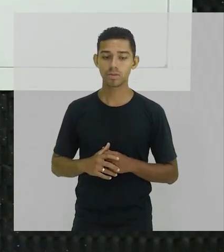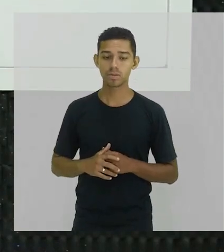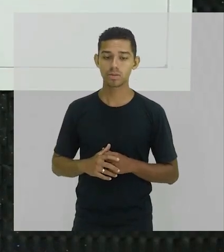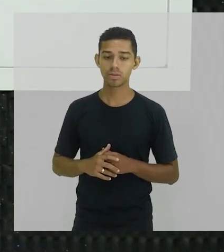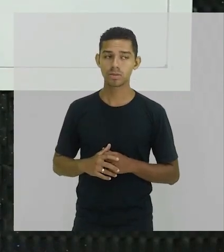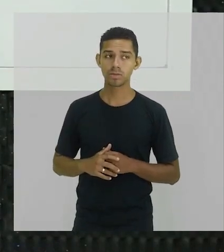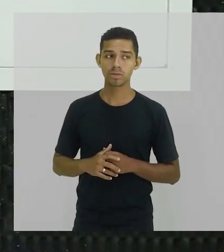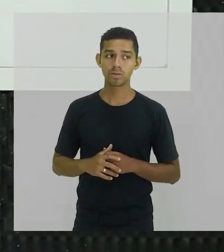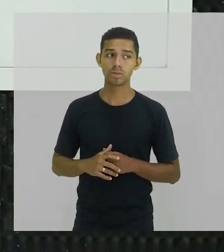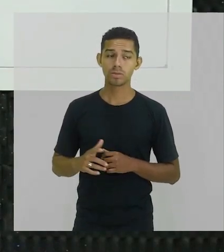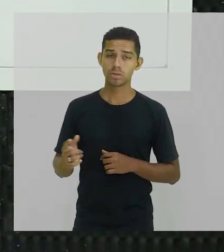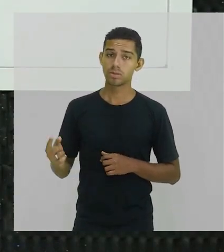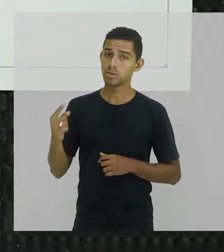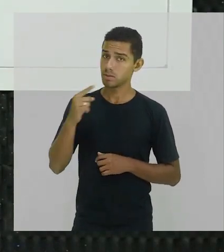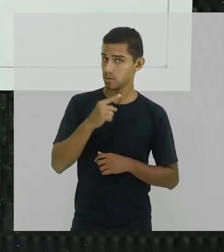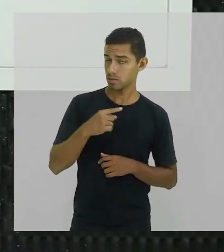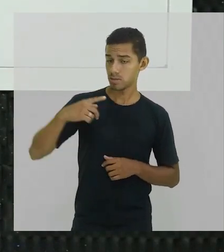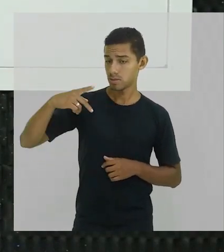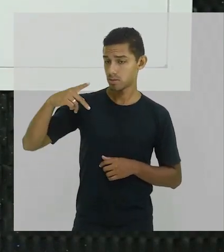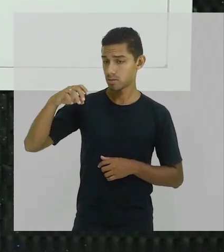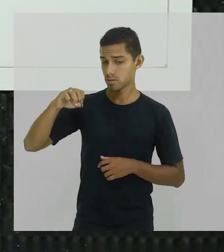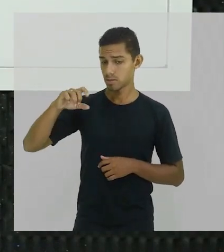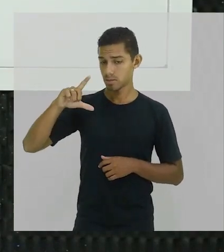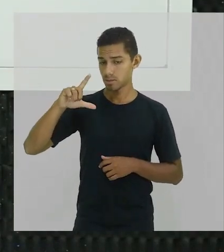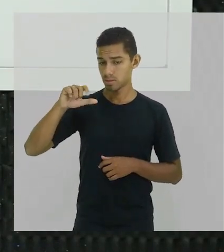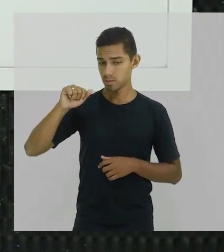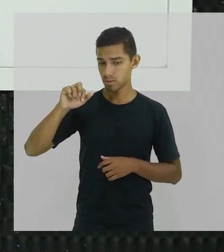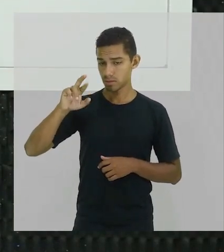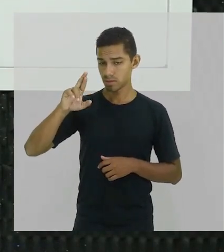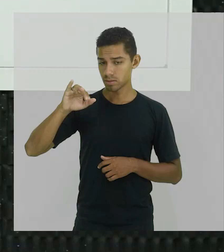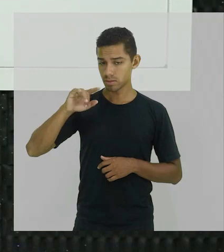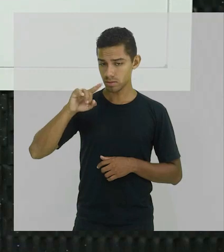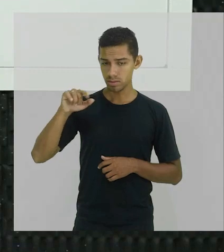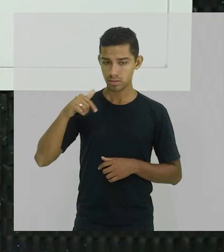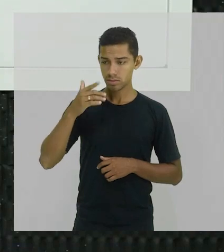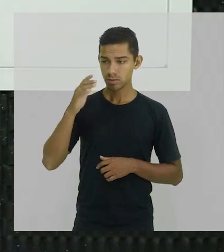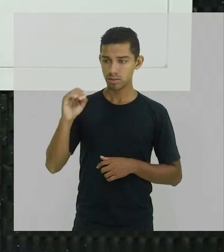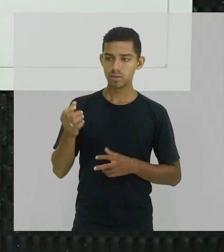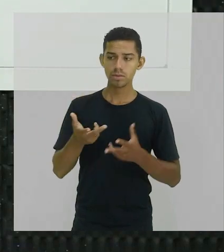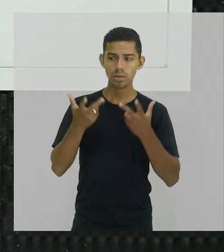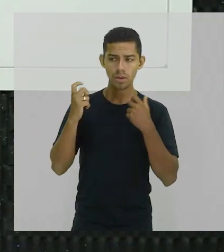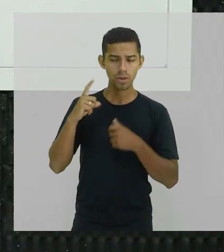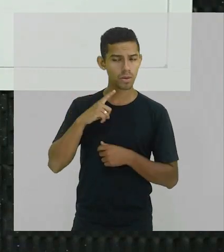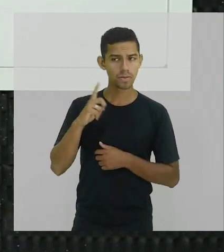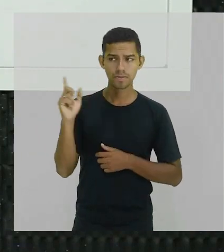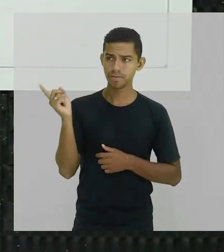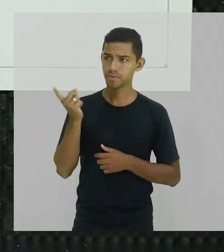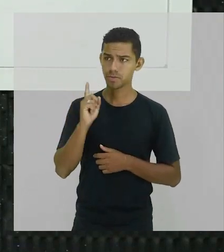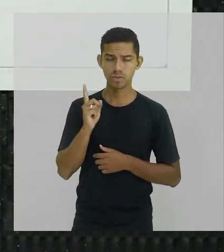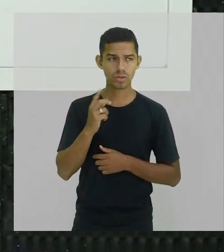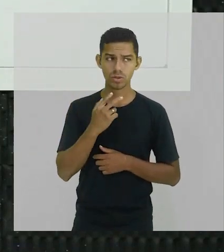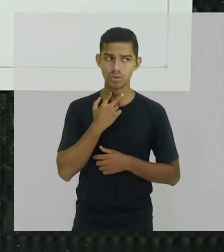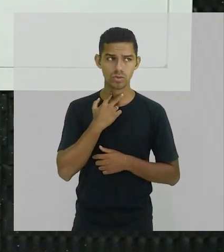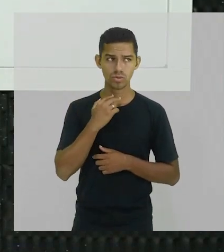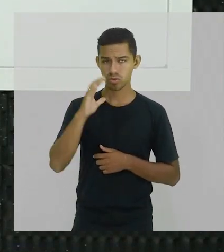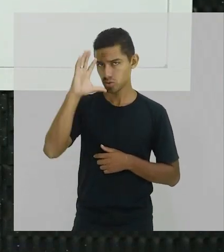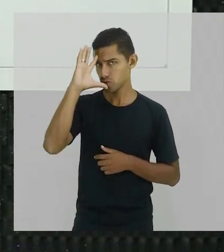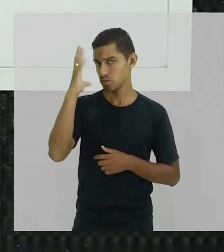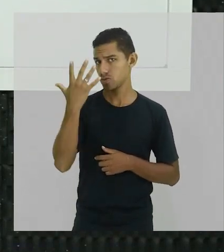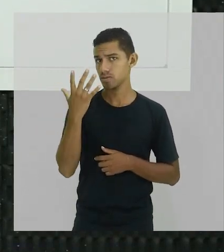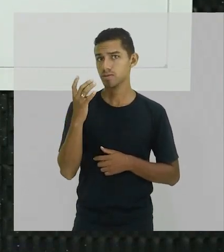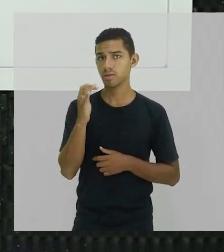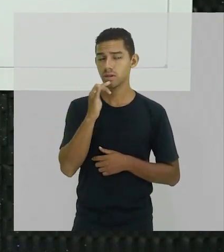para a polarização, percebam o seguinte, a polarização, ela não pode